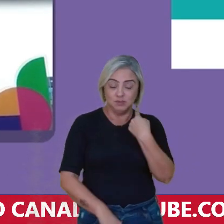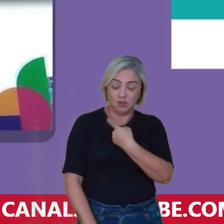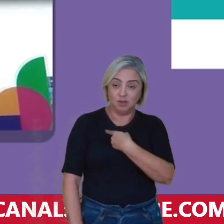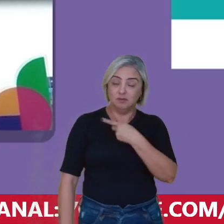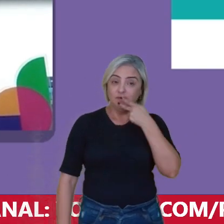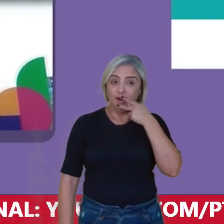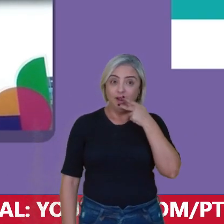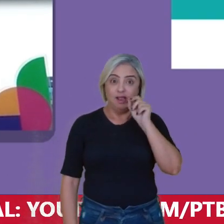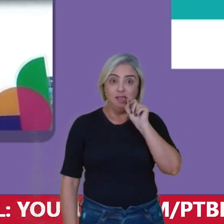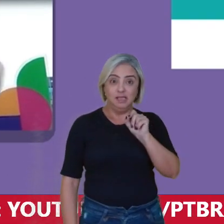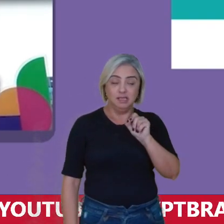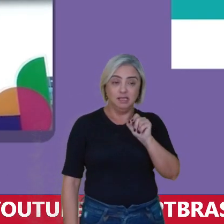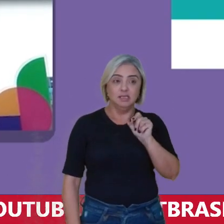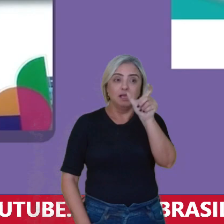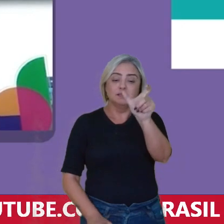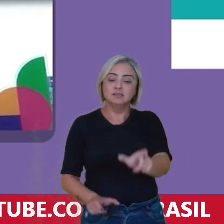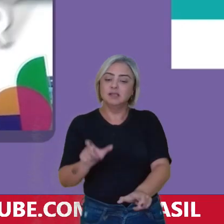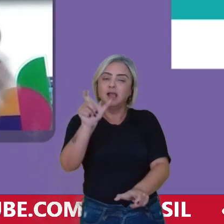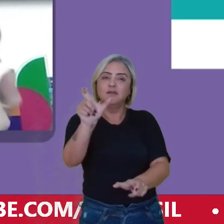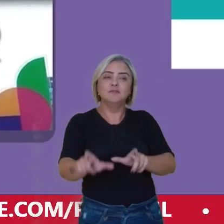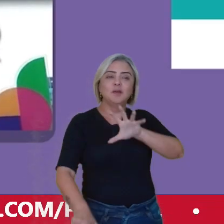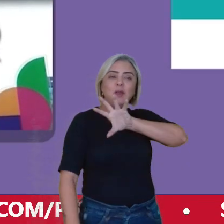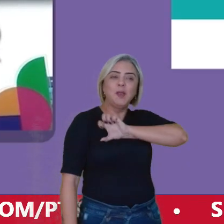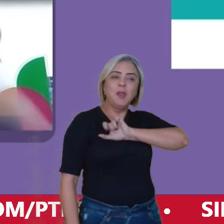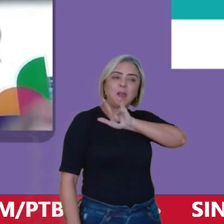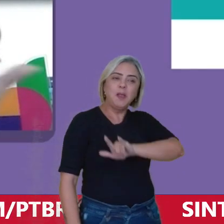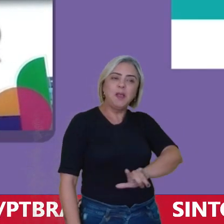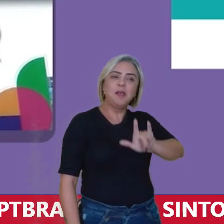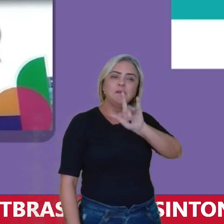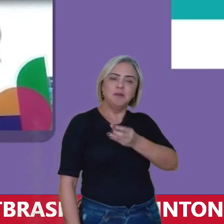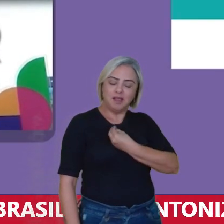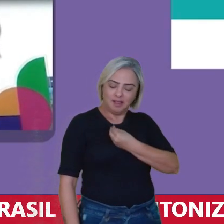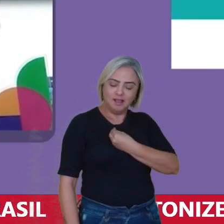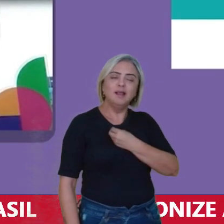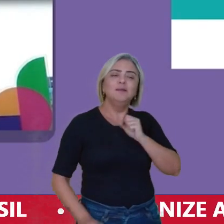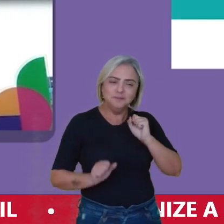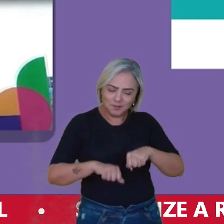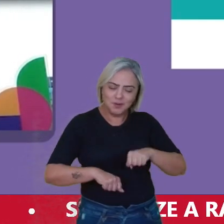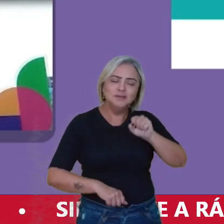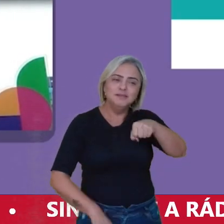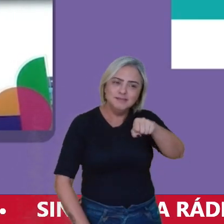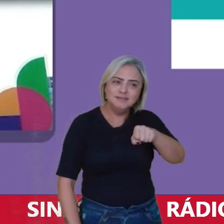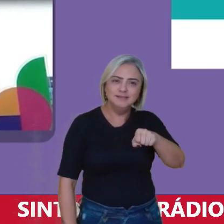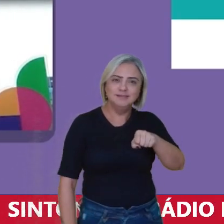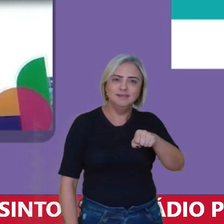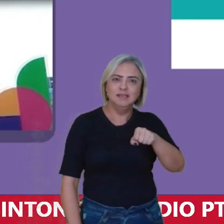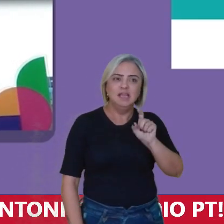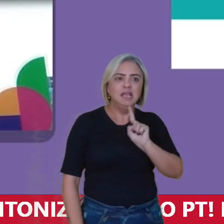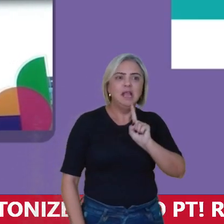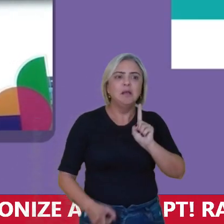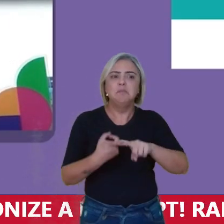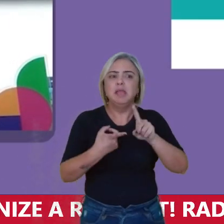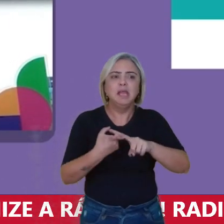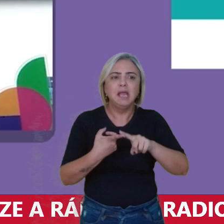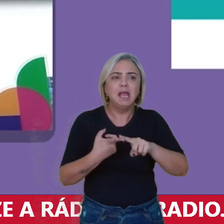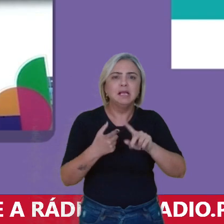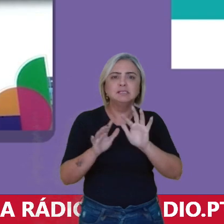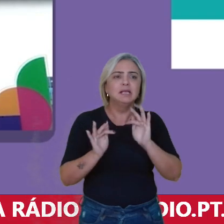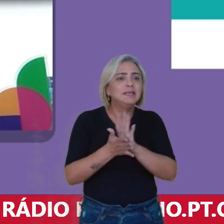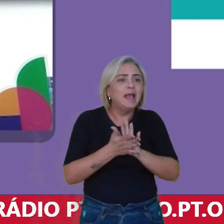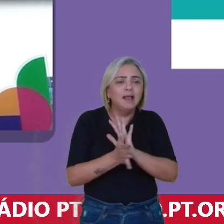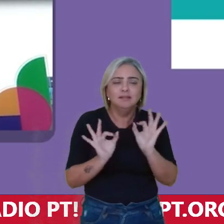devemos dizer que essas formas de amar e de existir, elas valem a pena, elas podem existir e elas não são ameaças a nenhum de